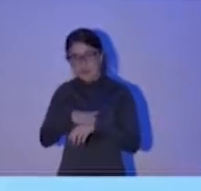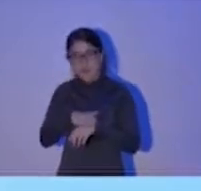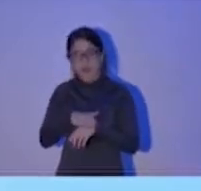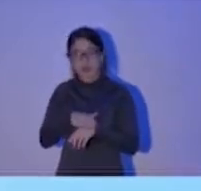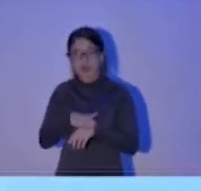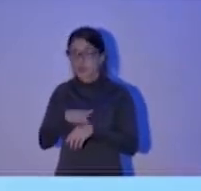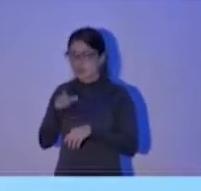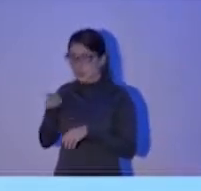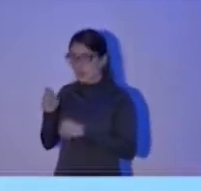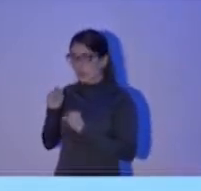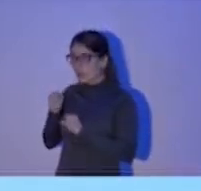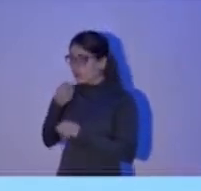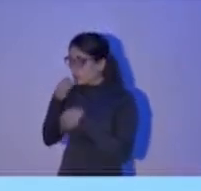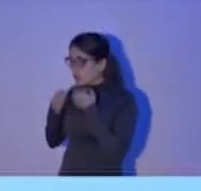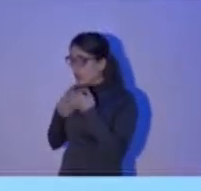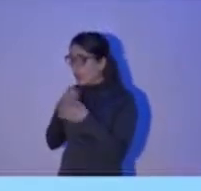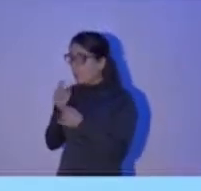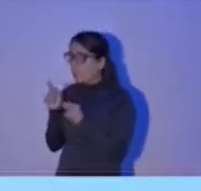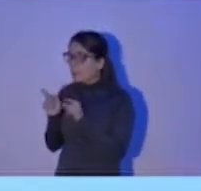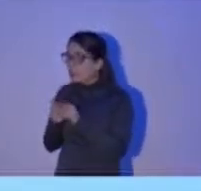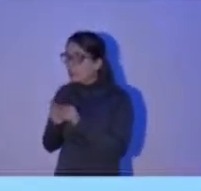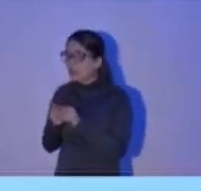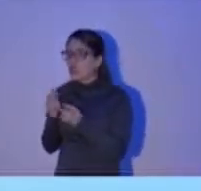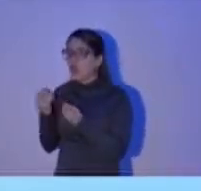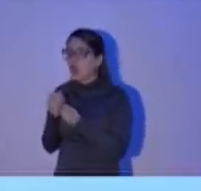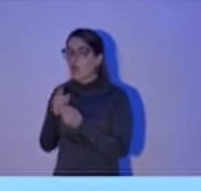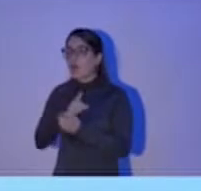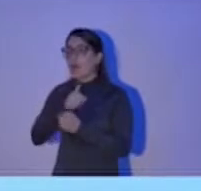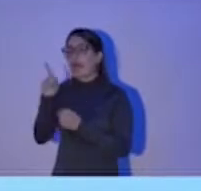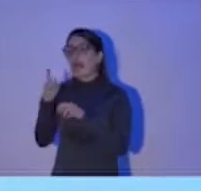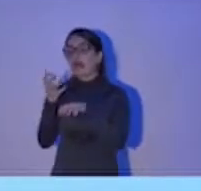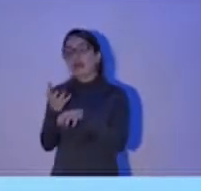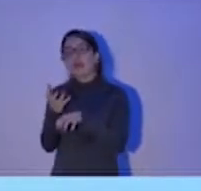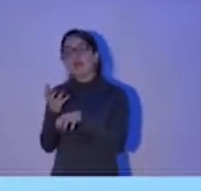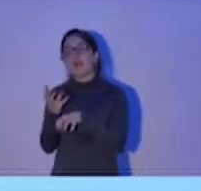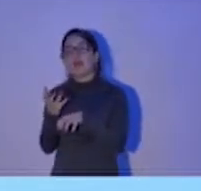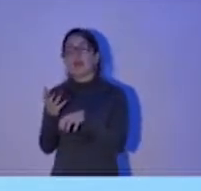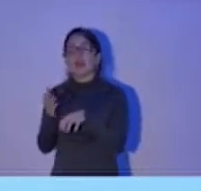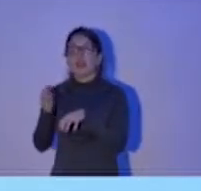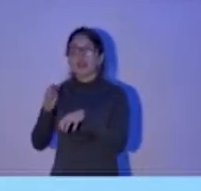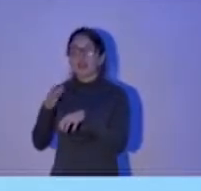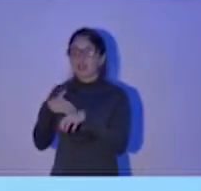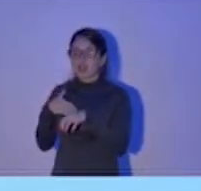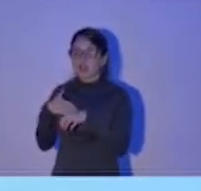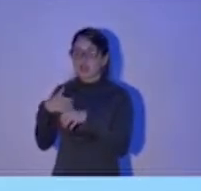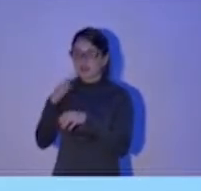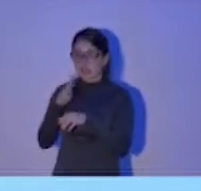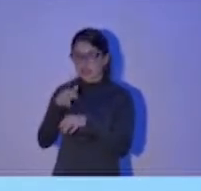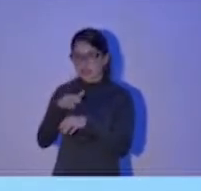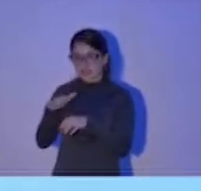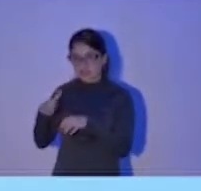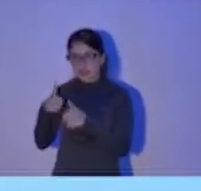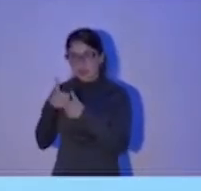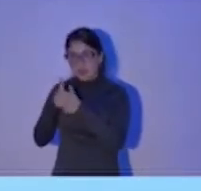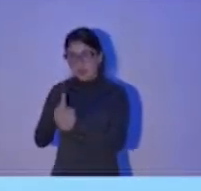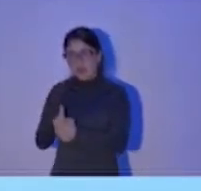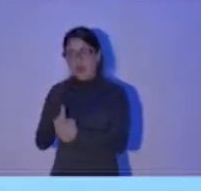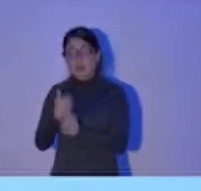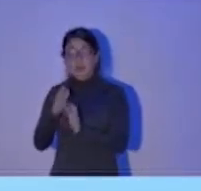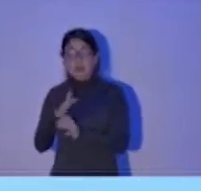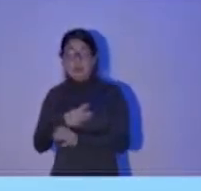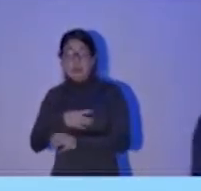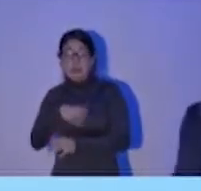Você pode comentar um pouquinho como é que a Câmara está acompanhando esse processo todo da base, mas eu acho que era mais legal mesmo a gente